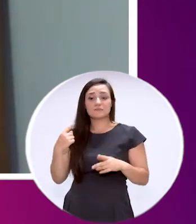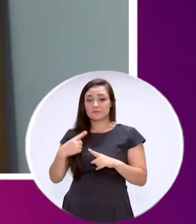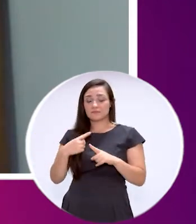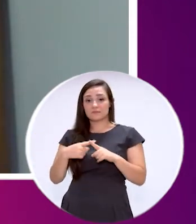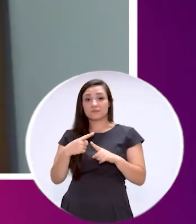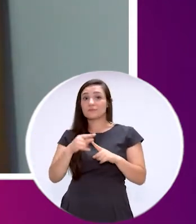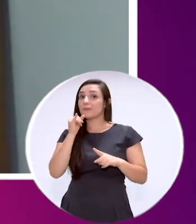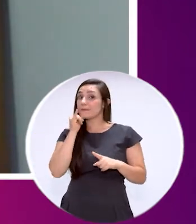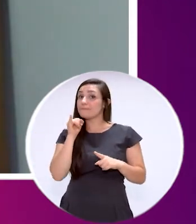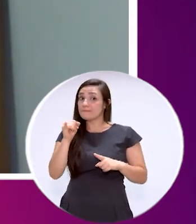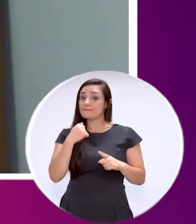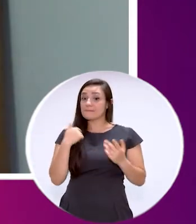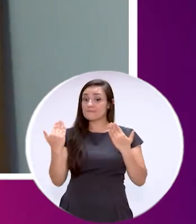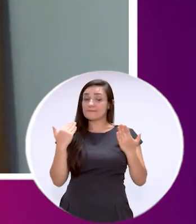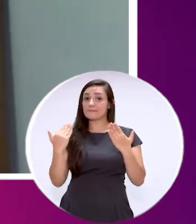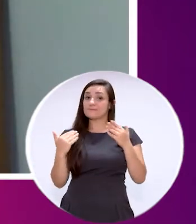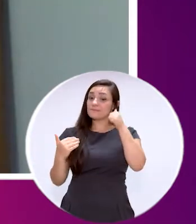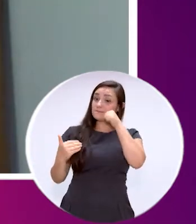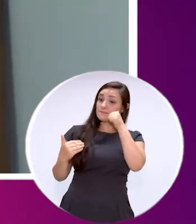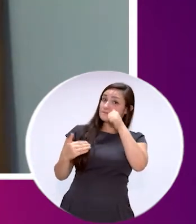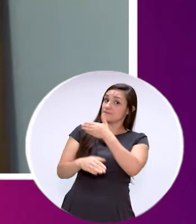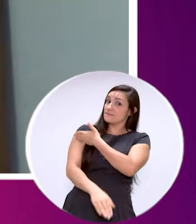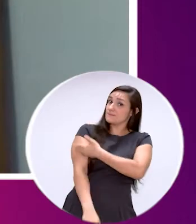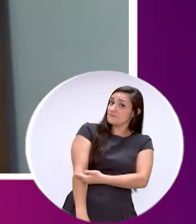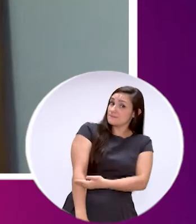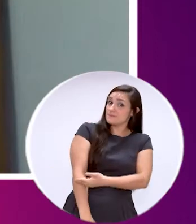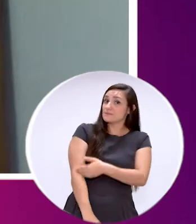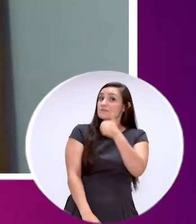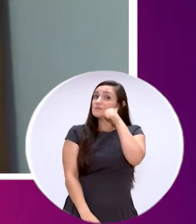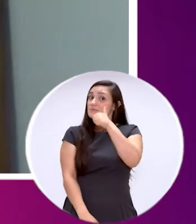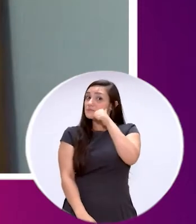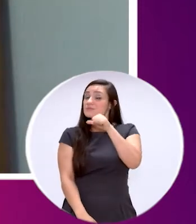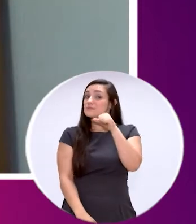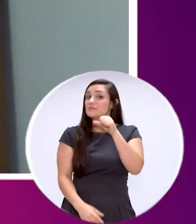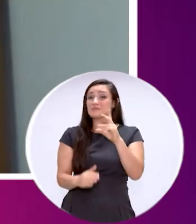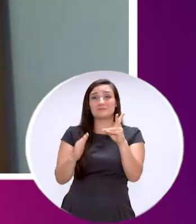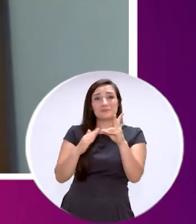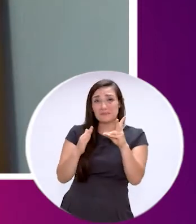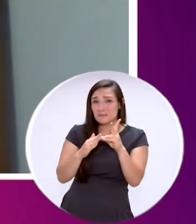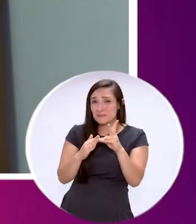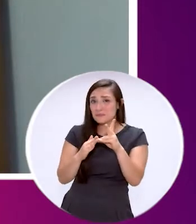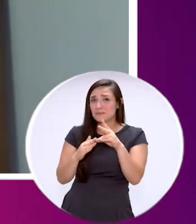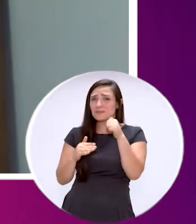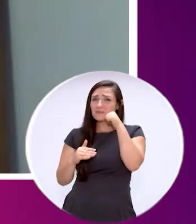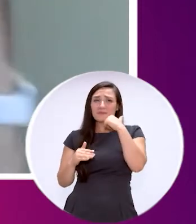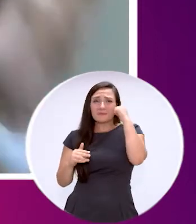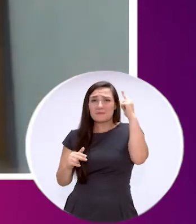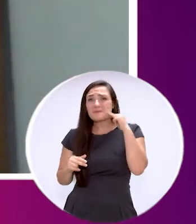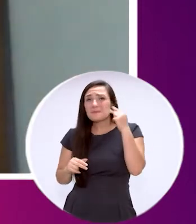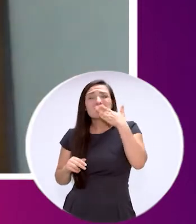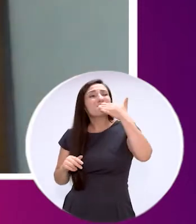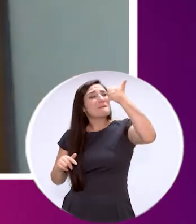branca, se a gente colocar e analisar uma mulher indígena e uma mulher preta, por exemplo, os desafios delas são